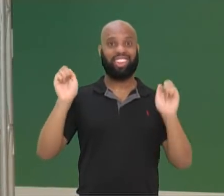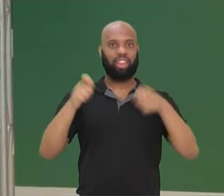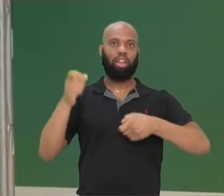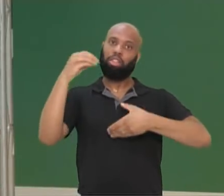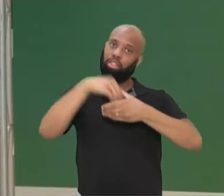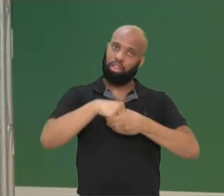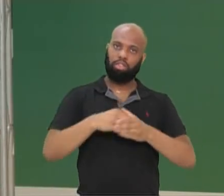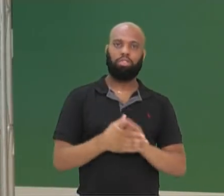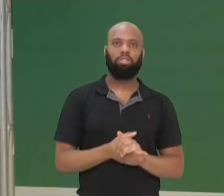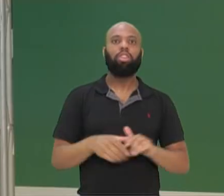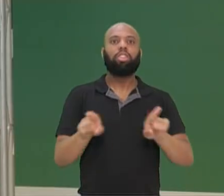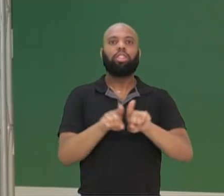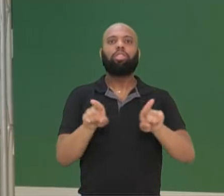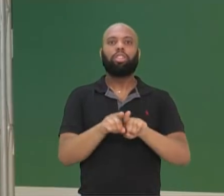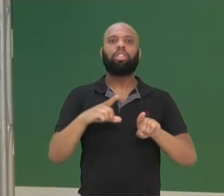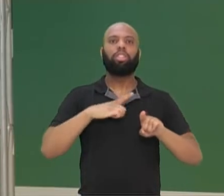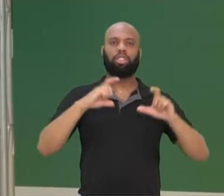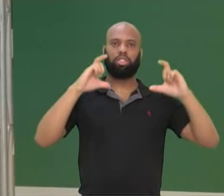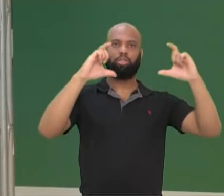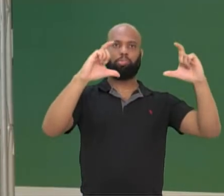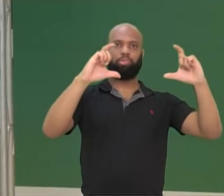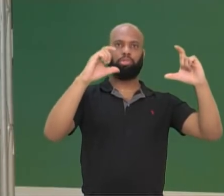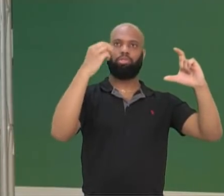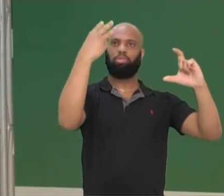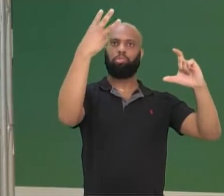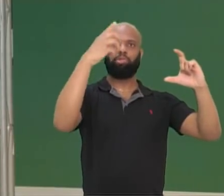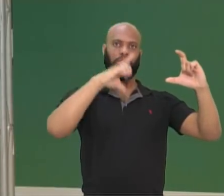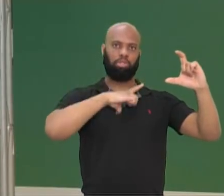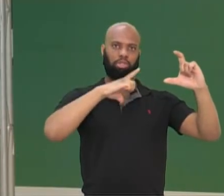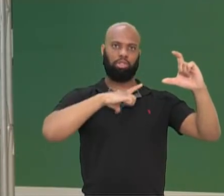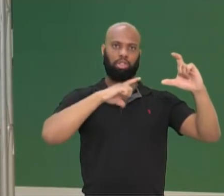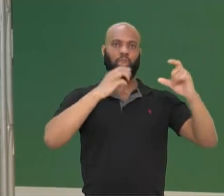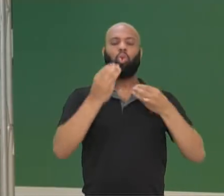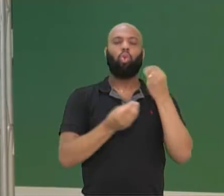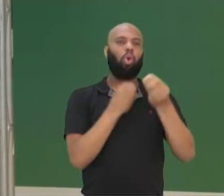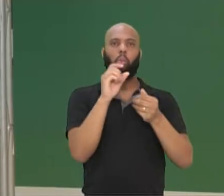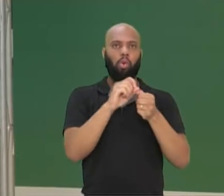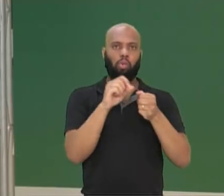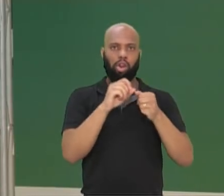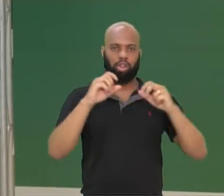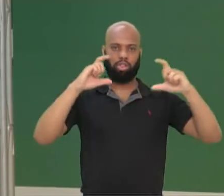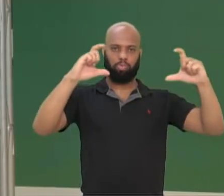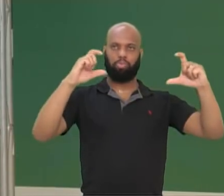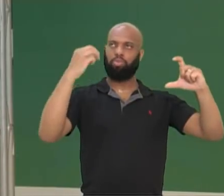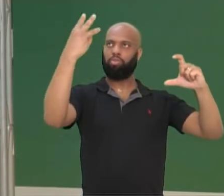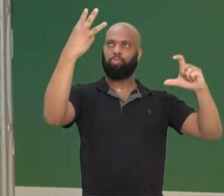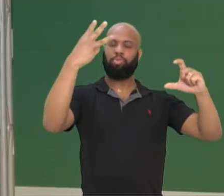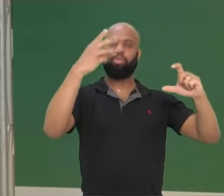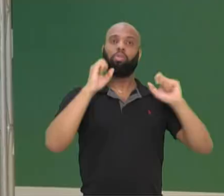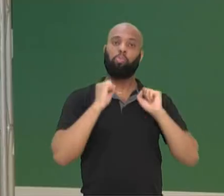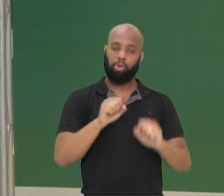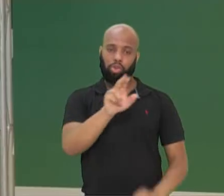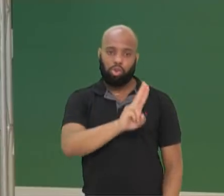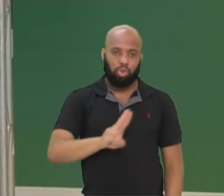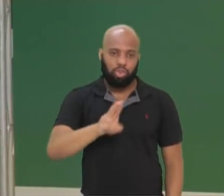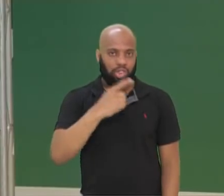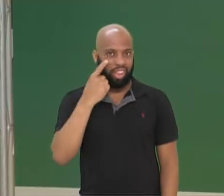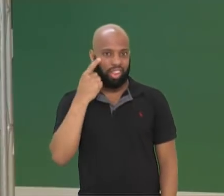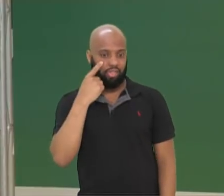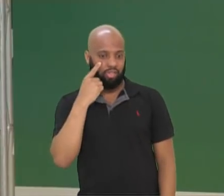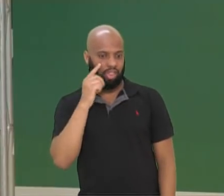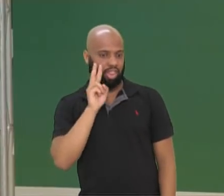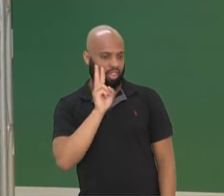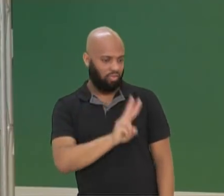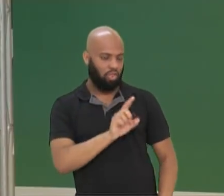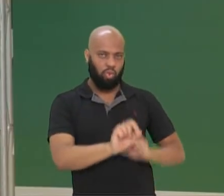daí o cubo da soma de dois termos? Ele pode ser feito a partir do quê? Ele pode ser feito a partir do volume de um cubo.